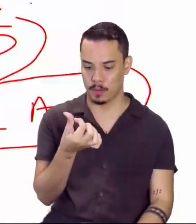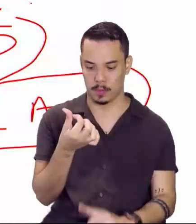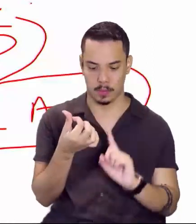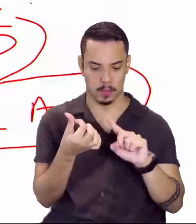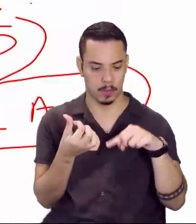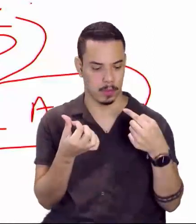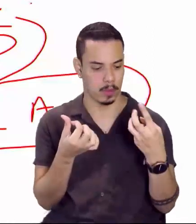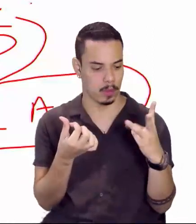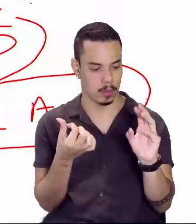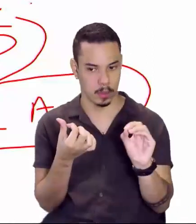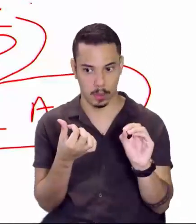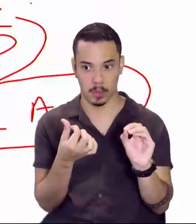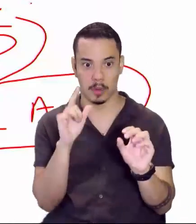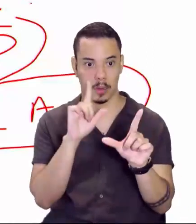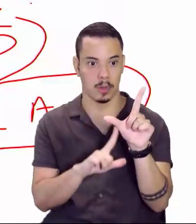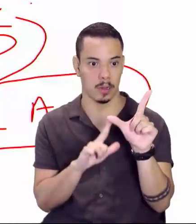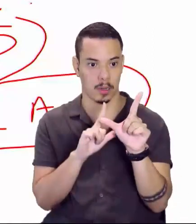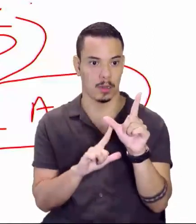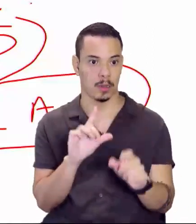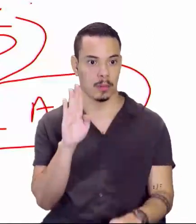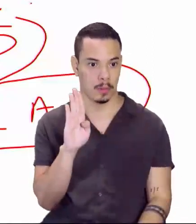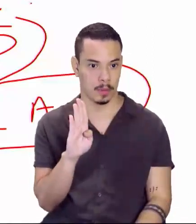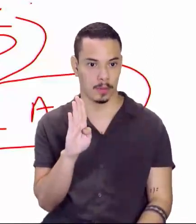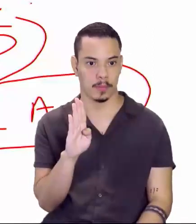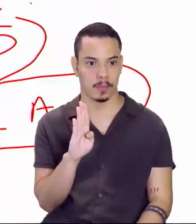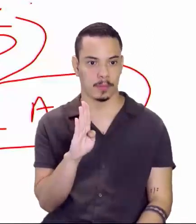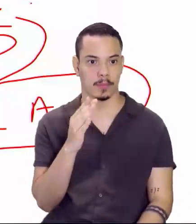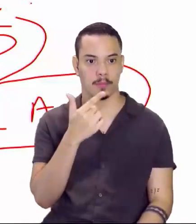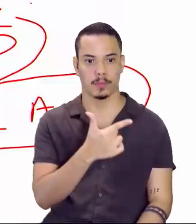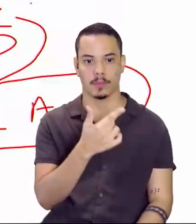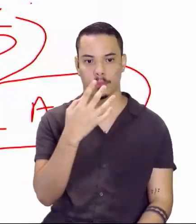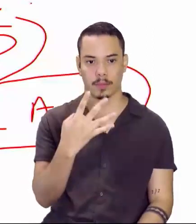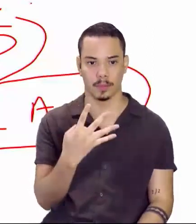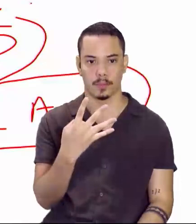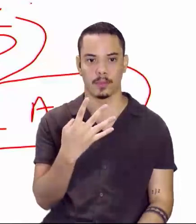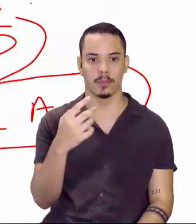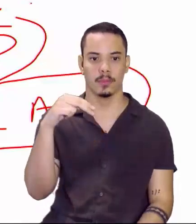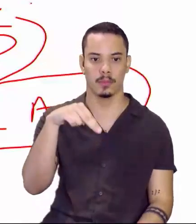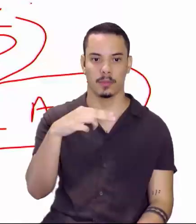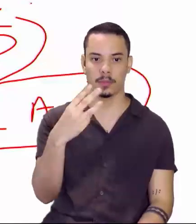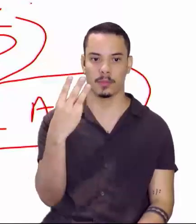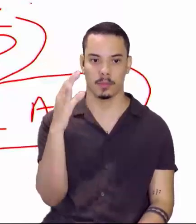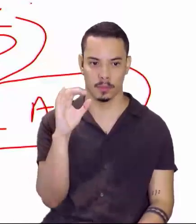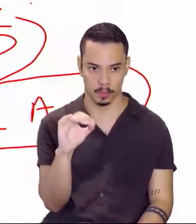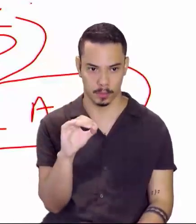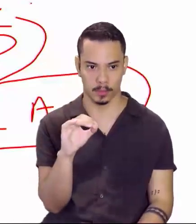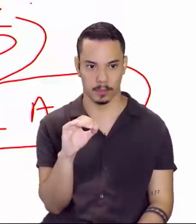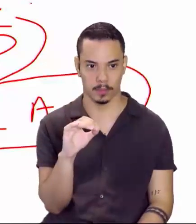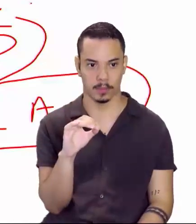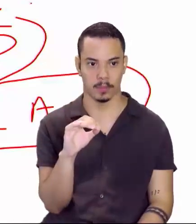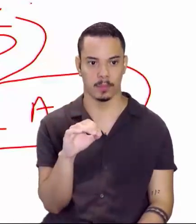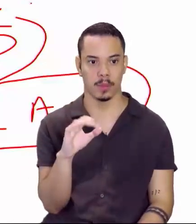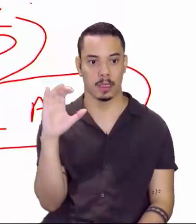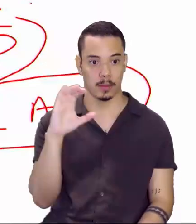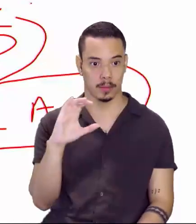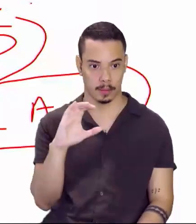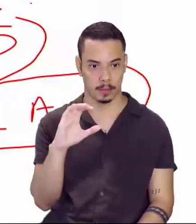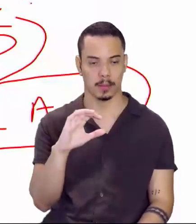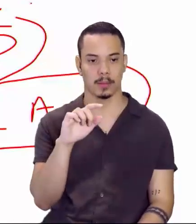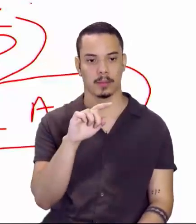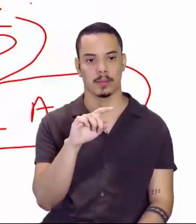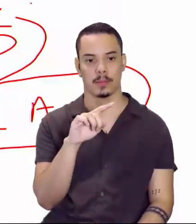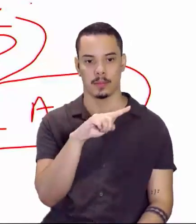30. A letra B, o número atômico é 24 e o número de nêutron é 30. A letra C, o número atômico